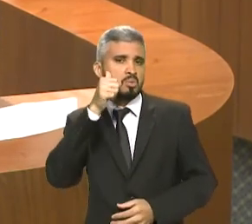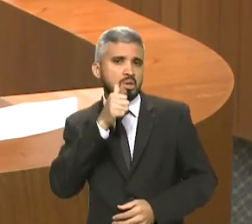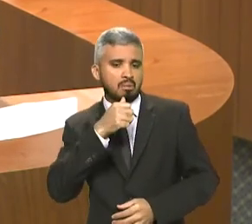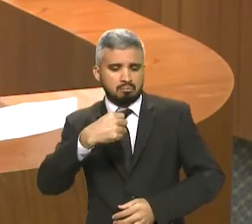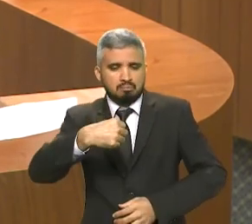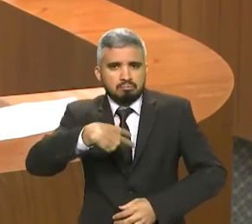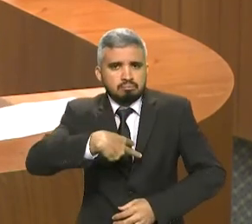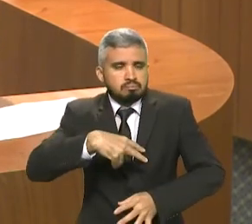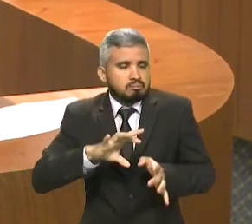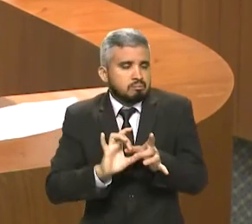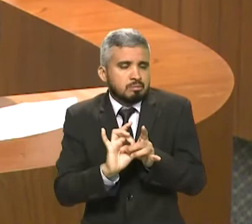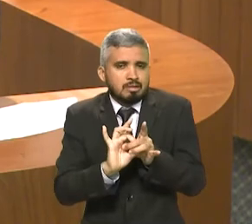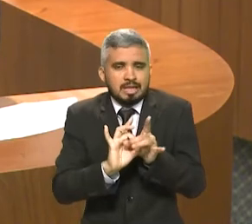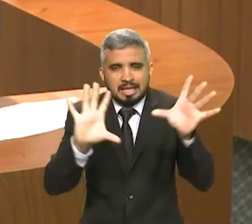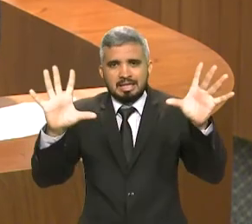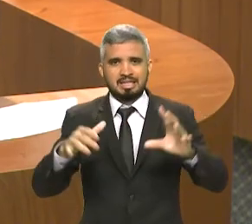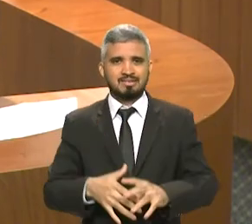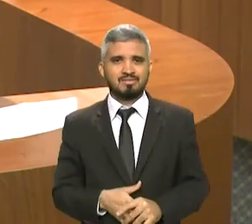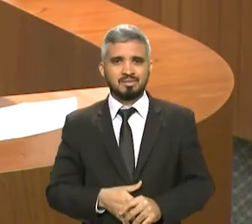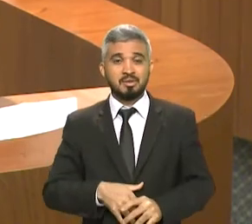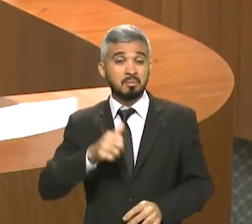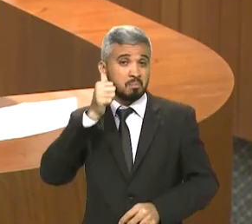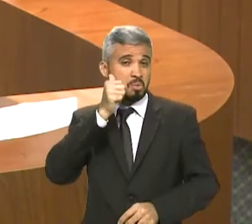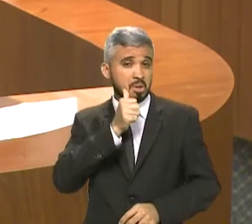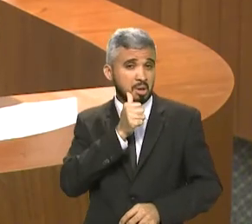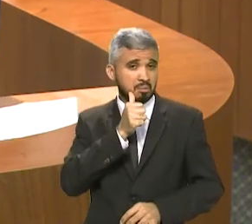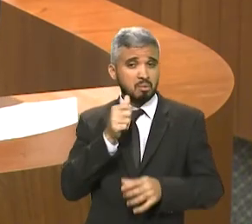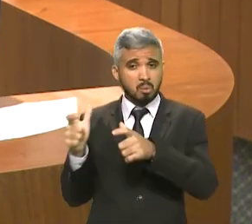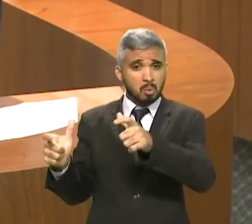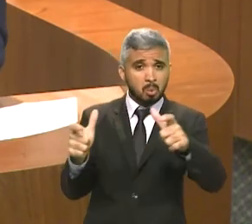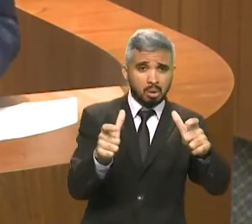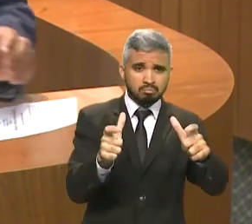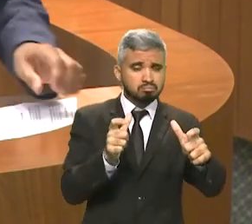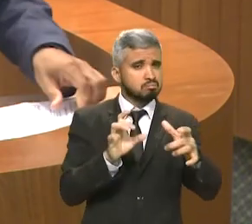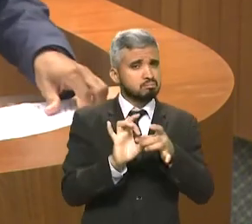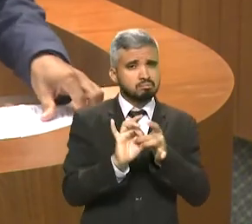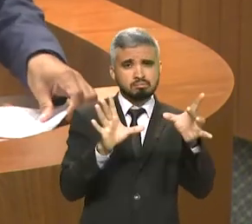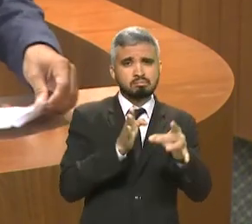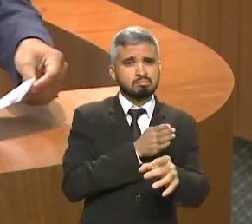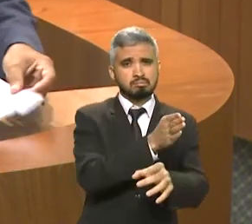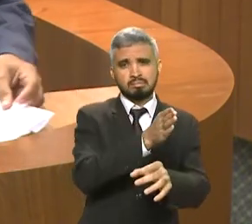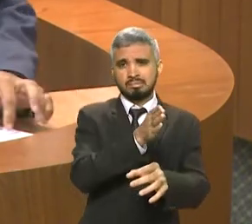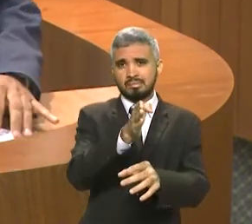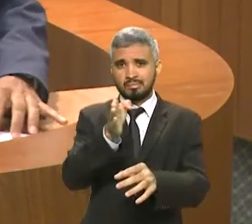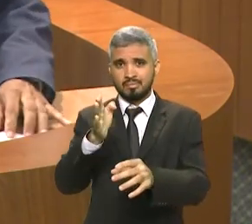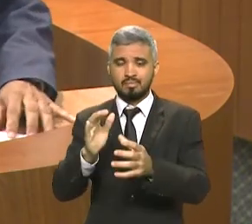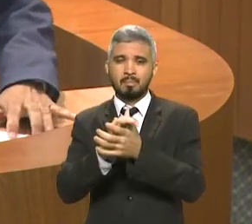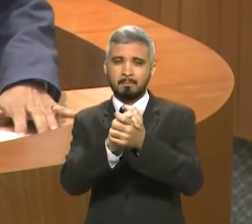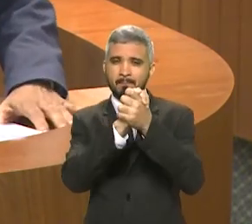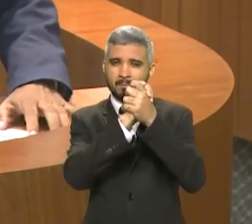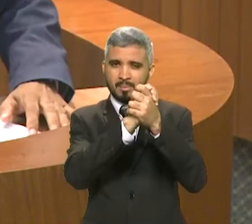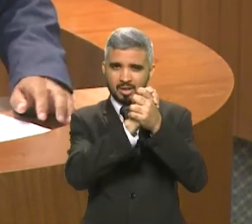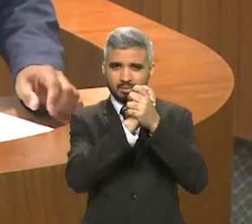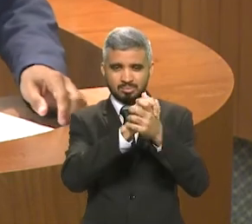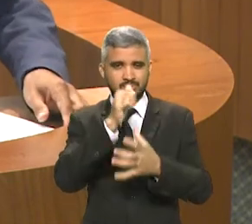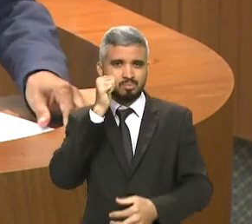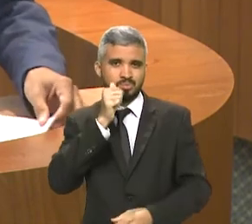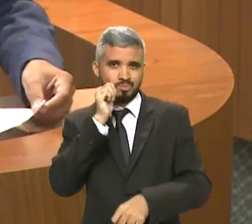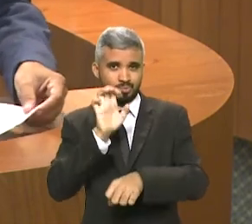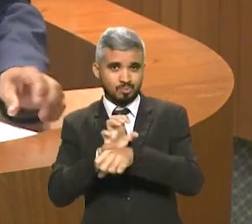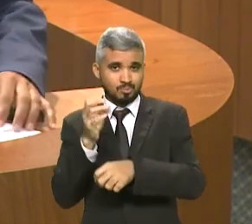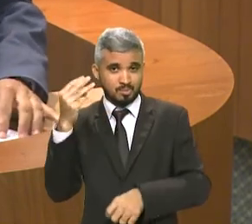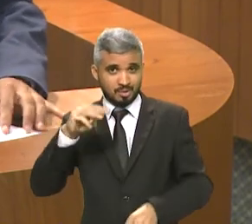tem que estar onde ela quiser. Parabéns a todas as mulheres do estado do Maranhão, parabéns a todas as mulheres do nosso